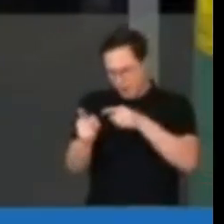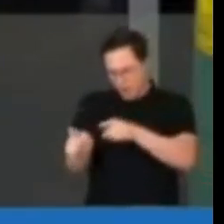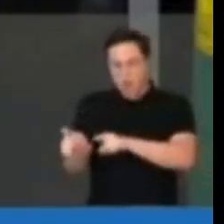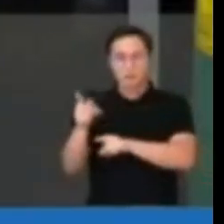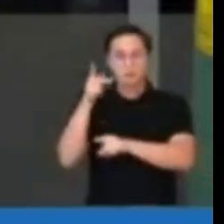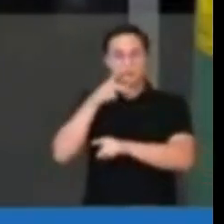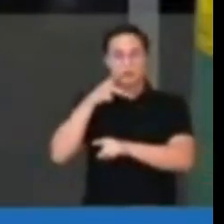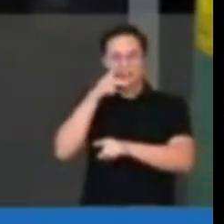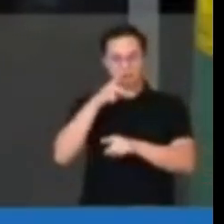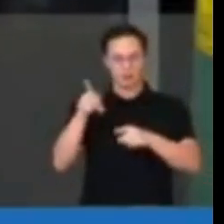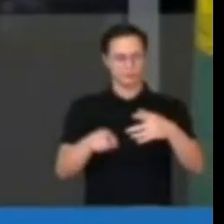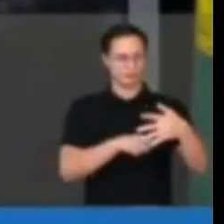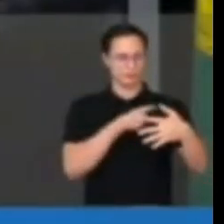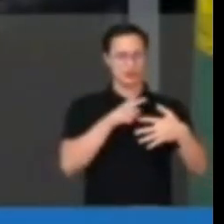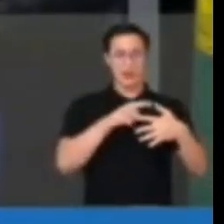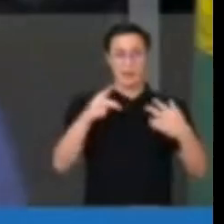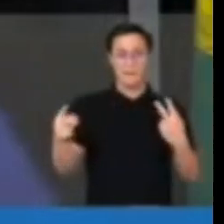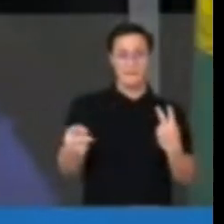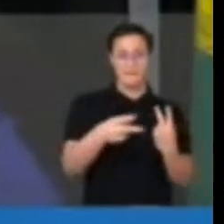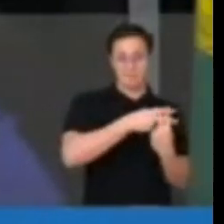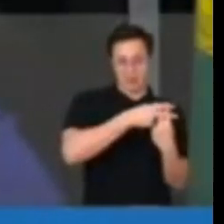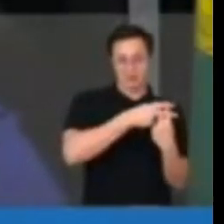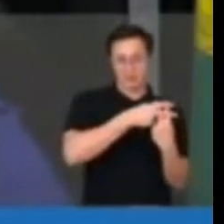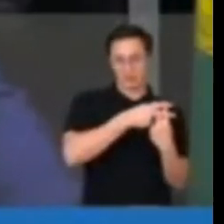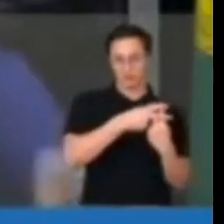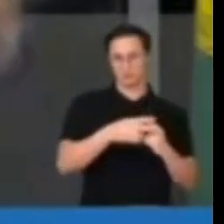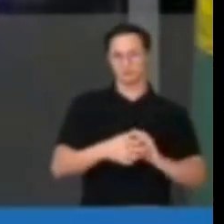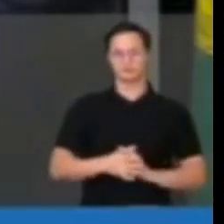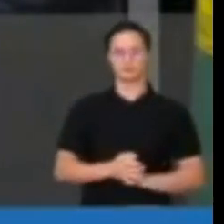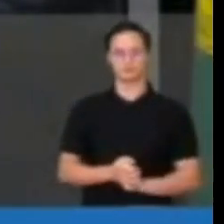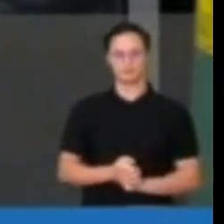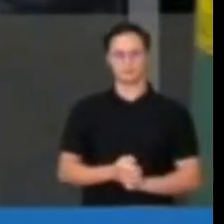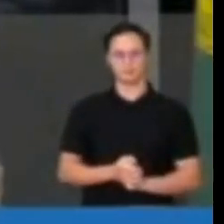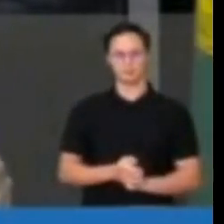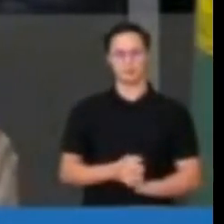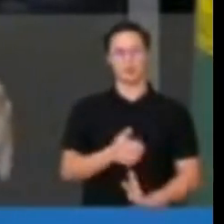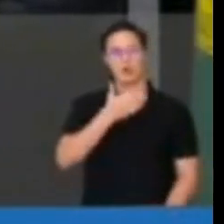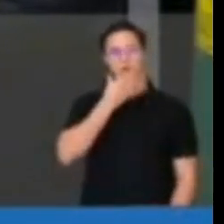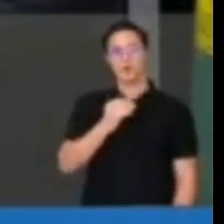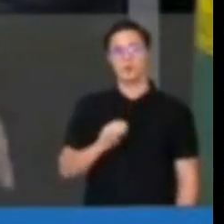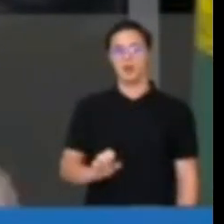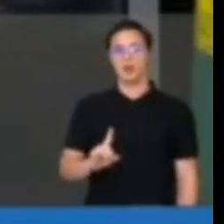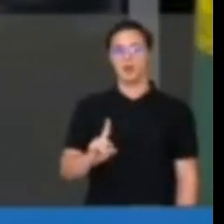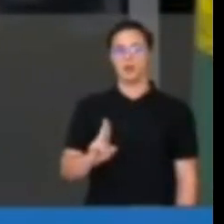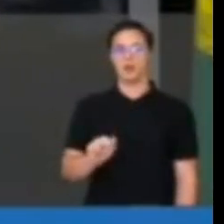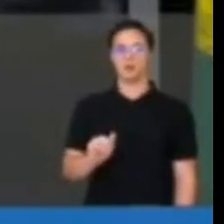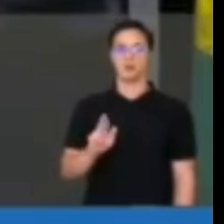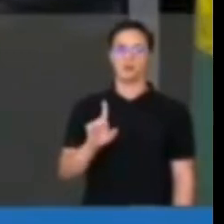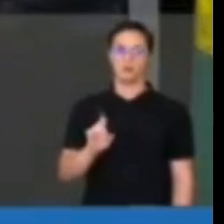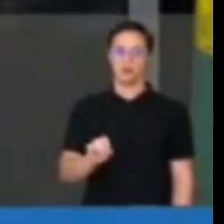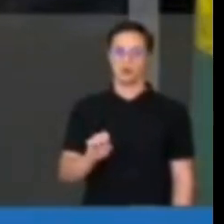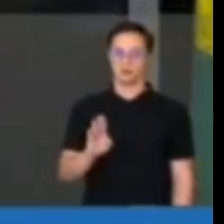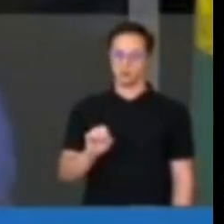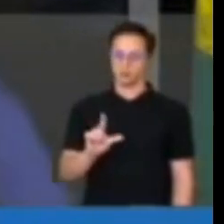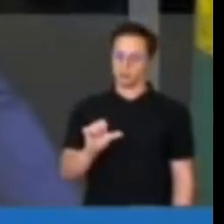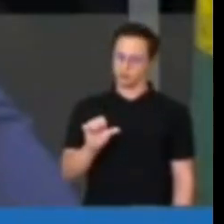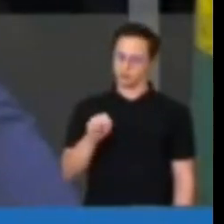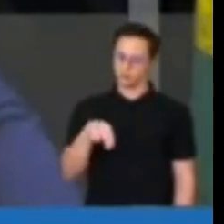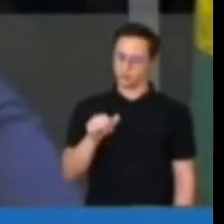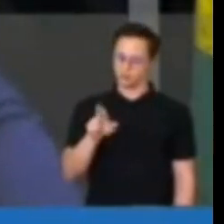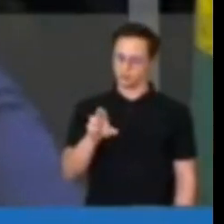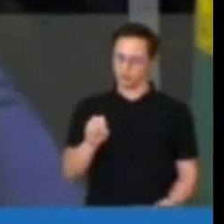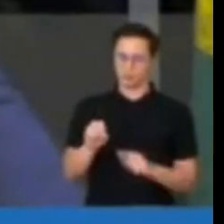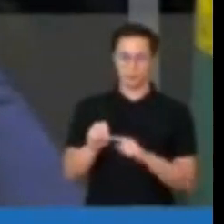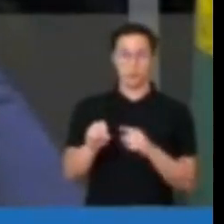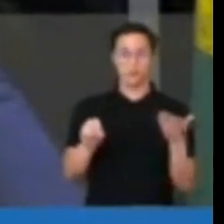políticos, exilados e asilados. Eduardo Bolsonaro é hoje sim um asilado político.